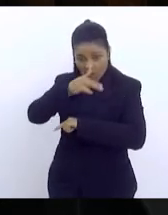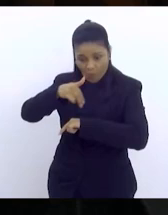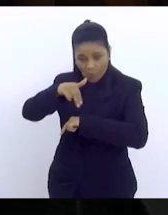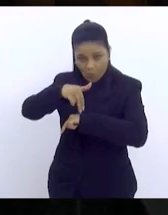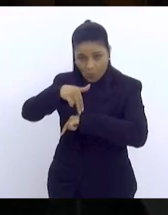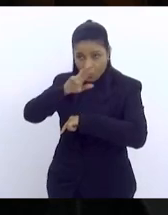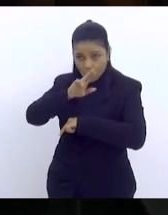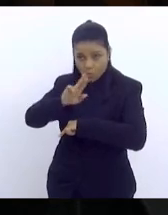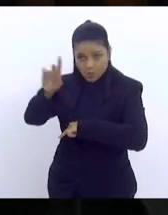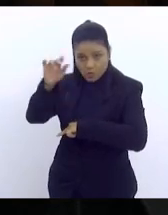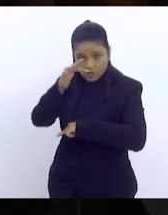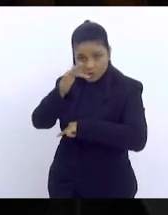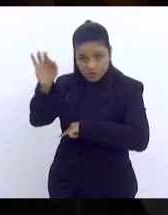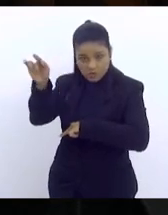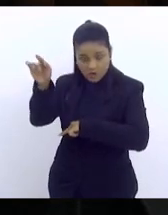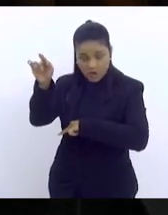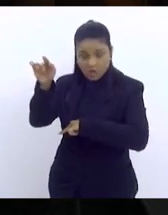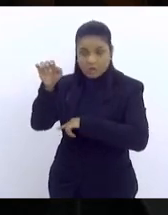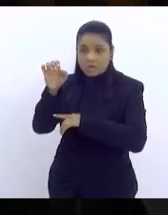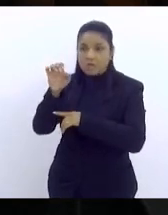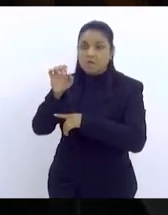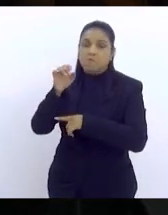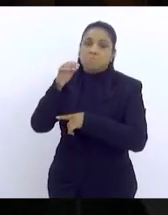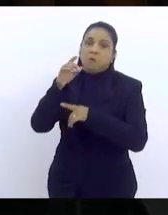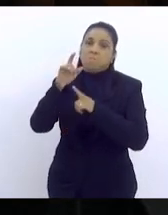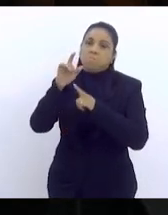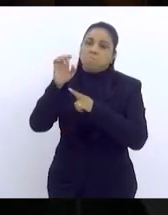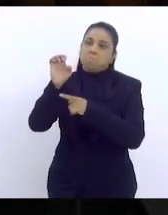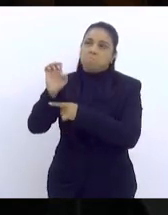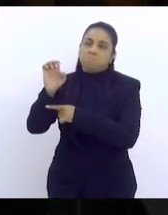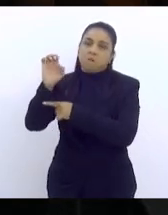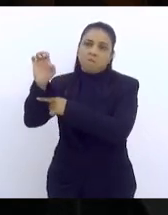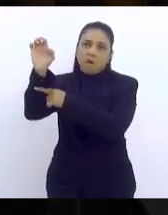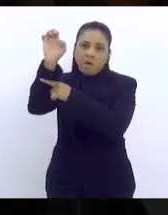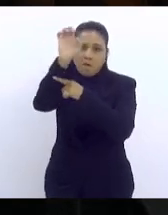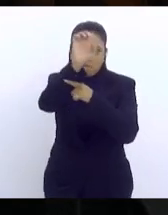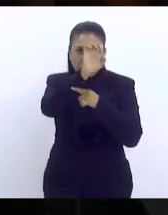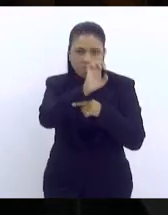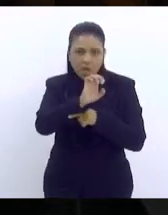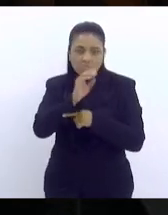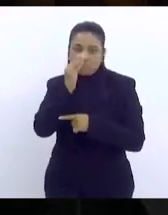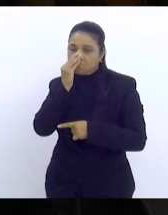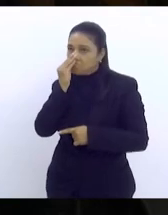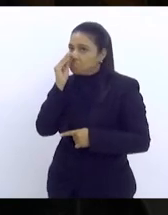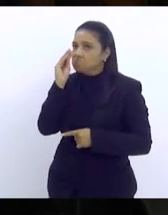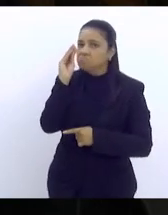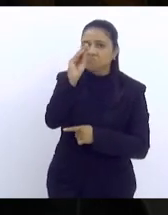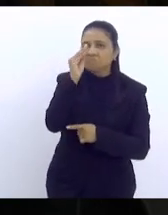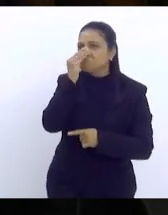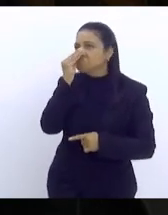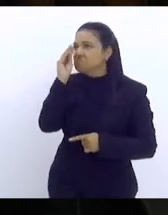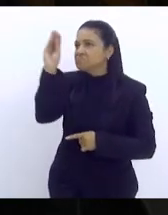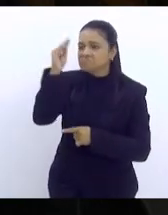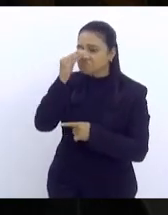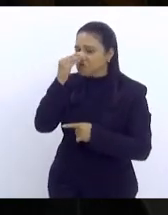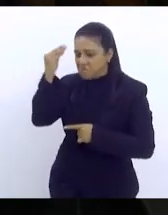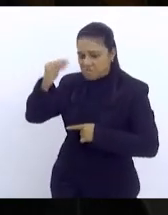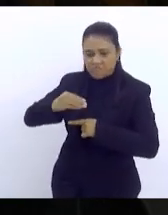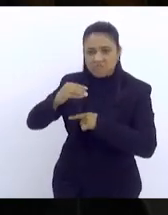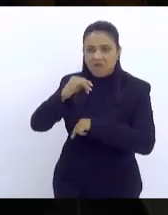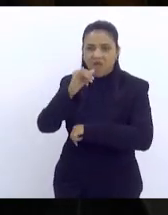E outras unidades federativas com um desprezo imenso